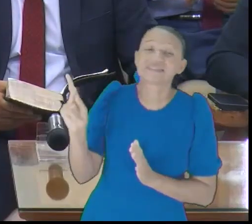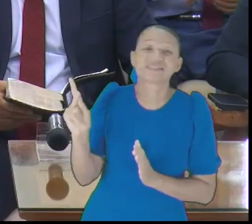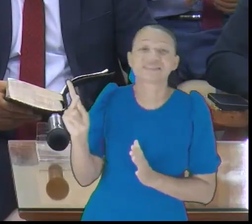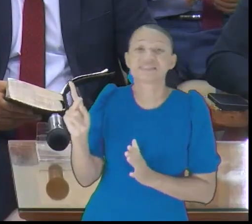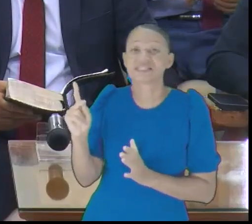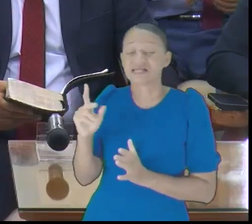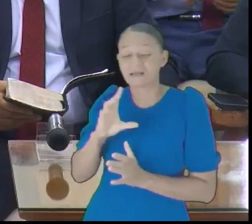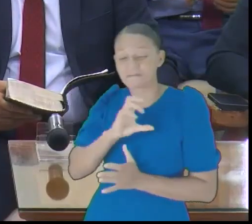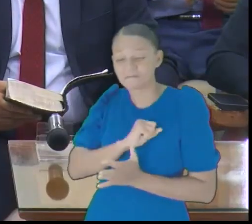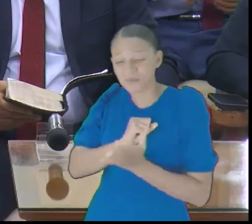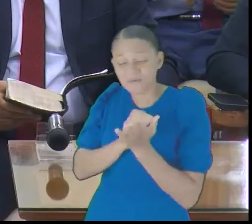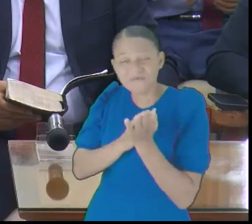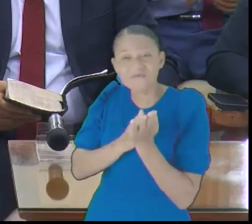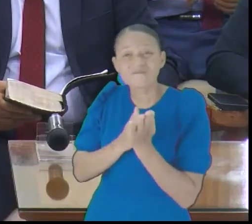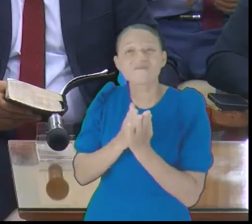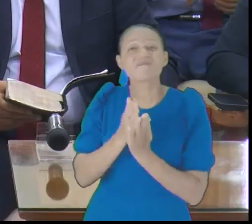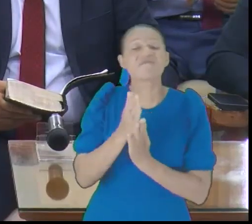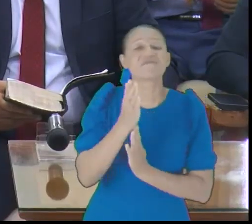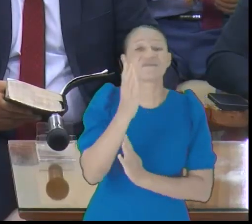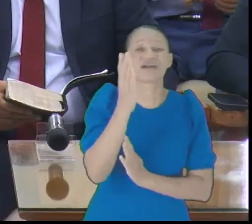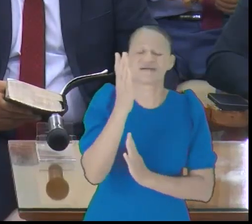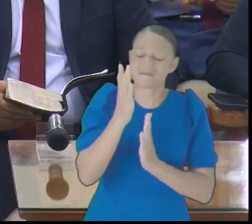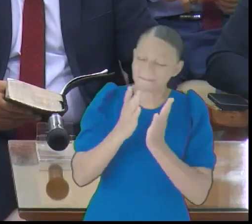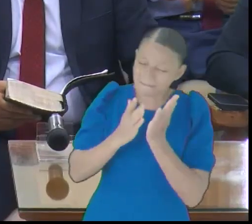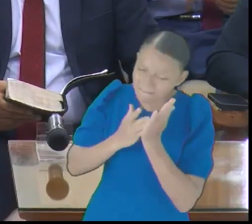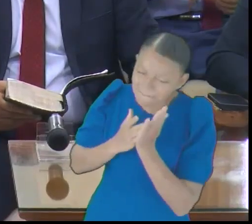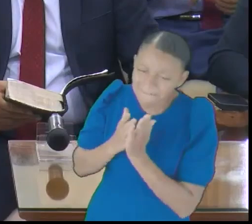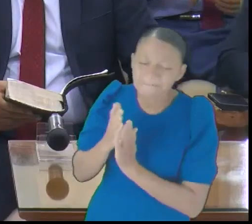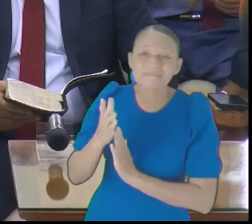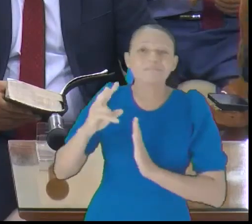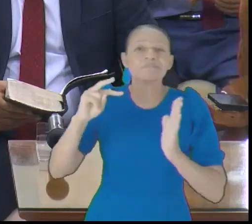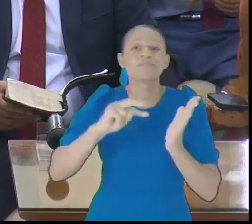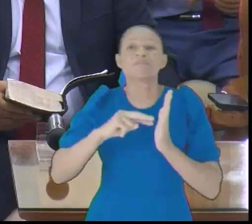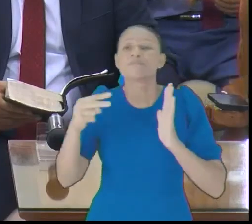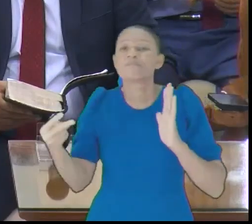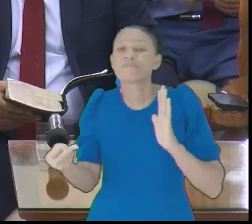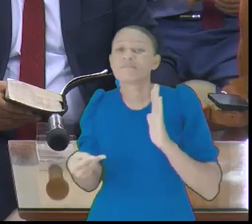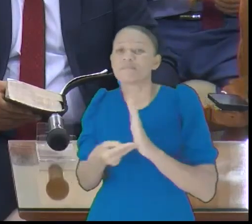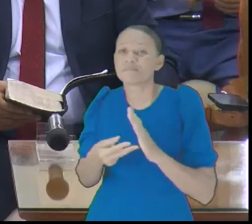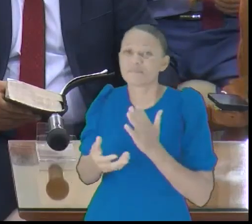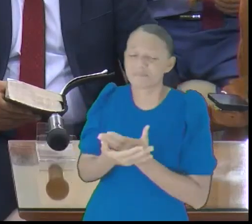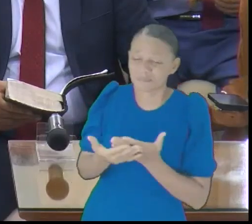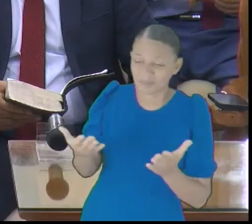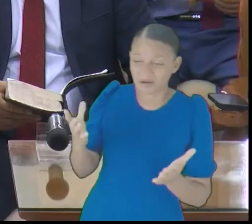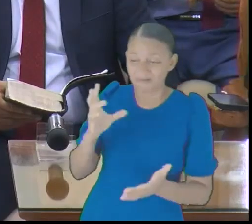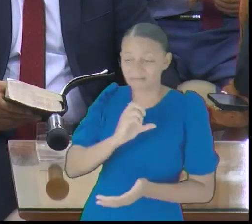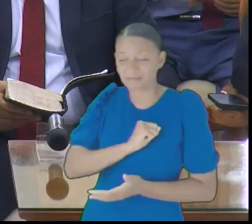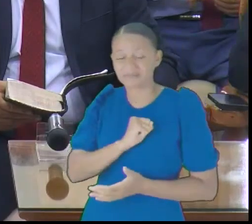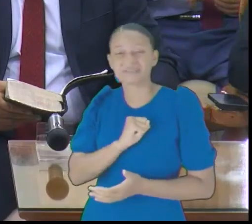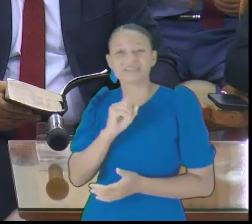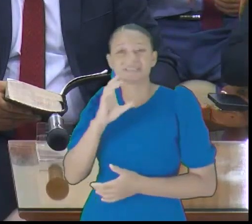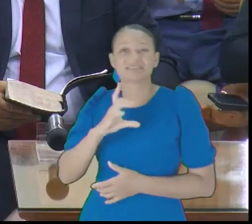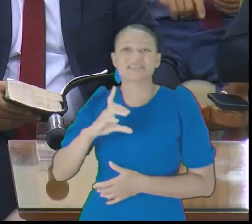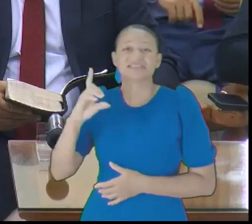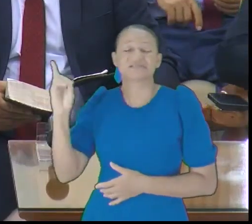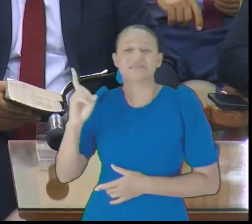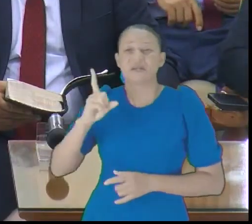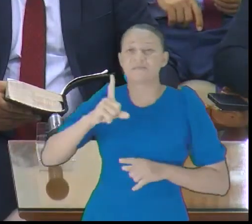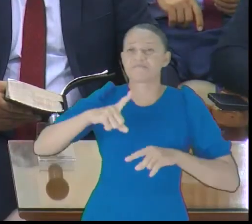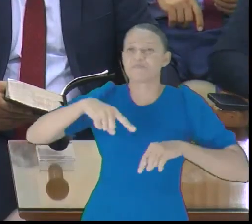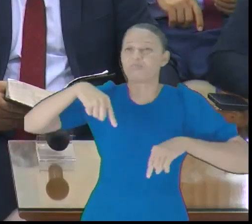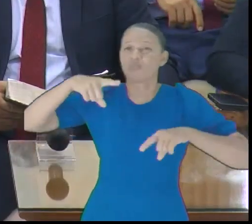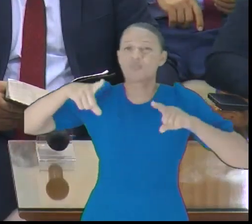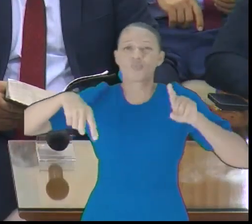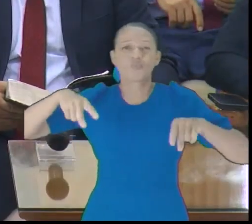amor fiel. Fiel quer dizer, esse amor de Deus não oscila.